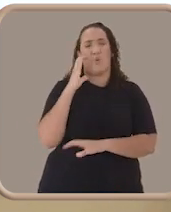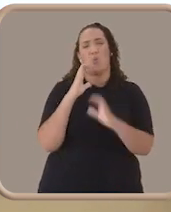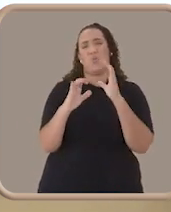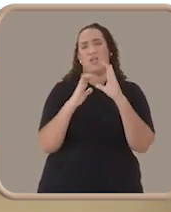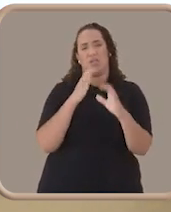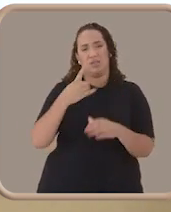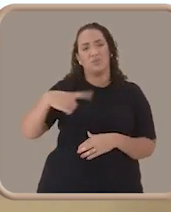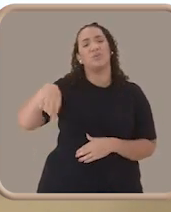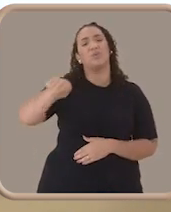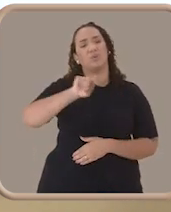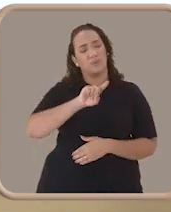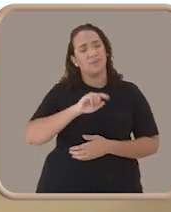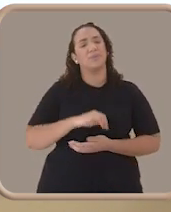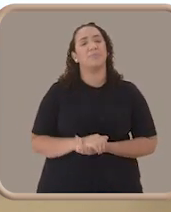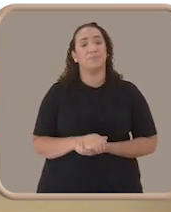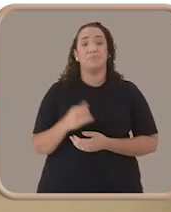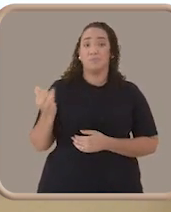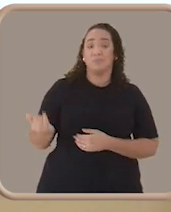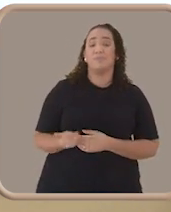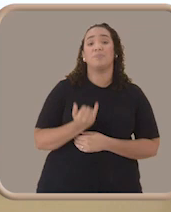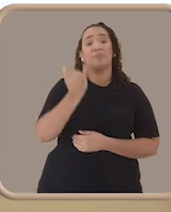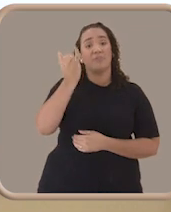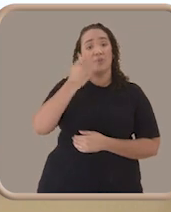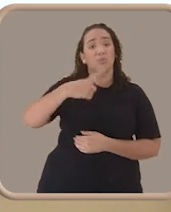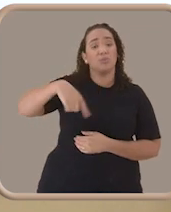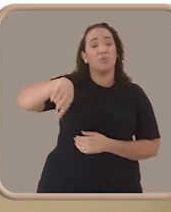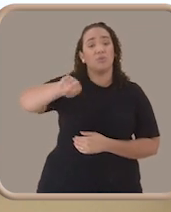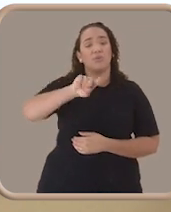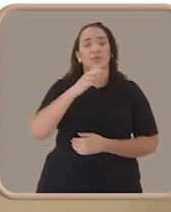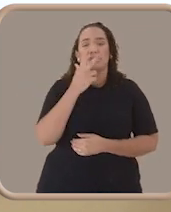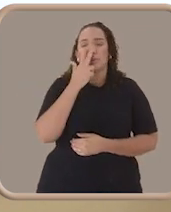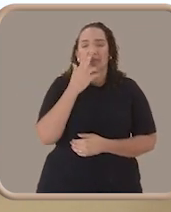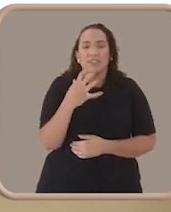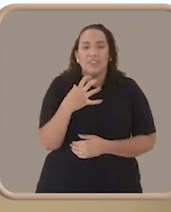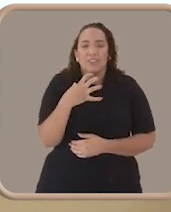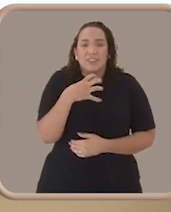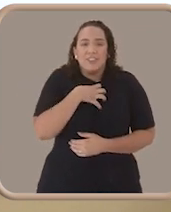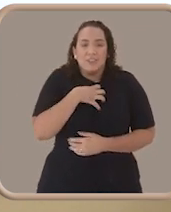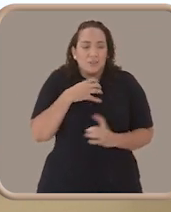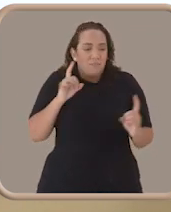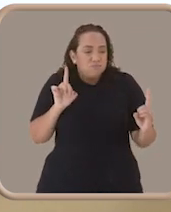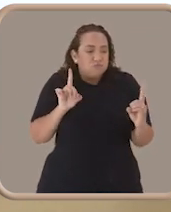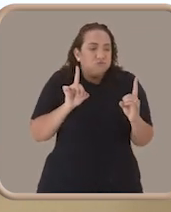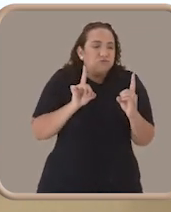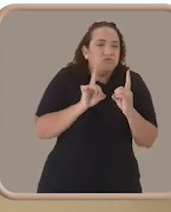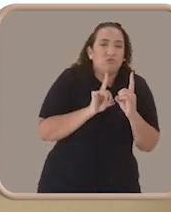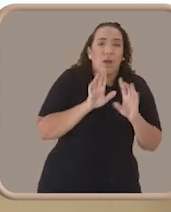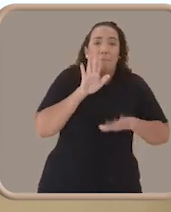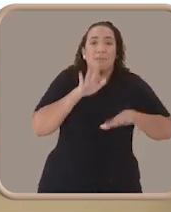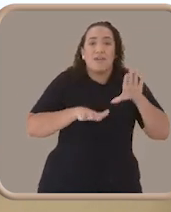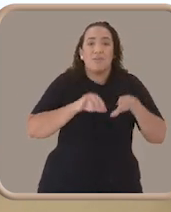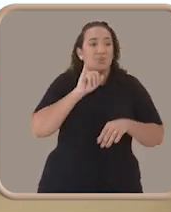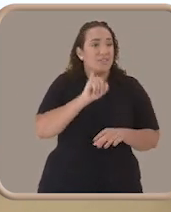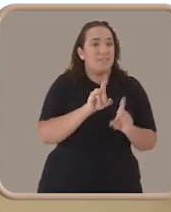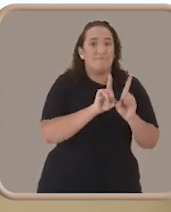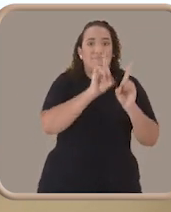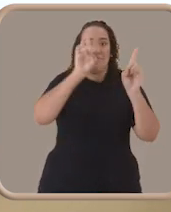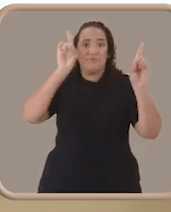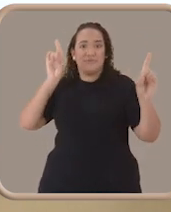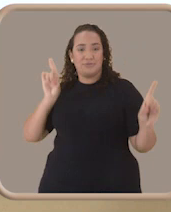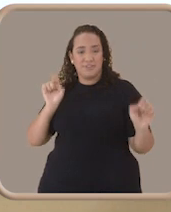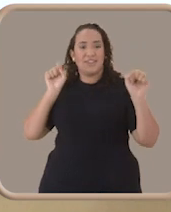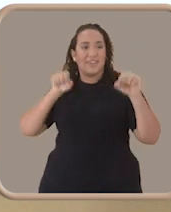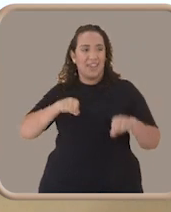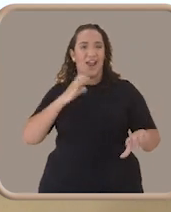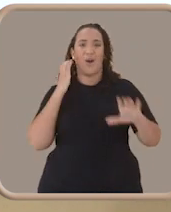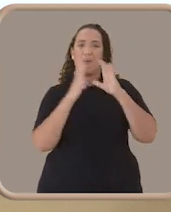Elas são fundamentais para que a gente possa sentir mais pertinho de quem está longe. Mas será que sempre foi